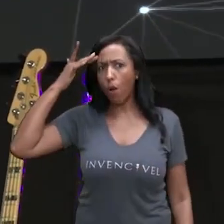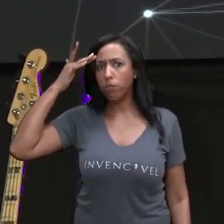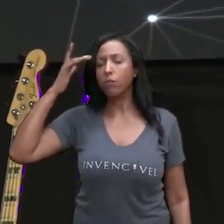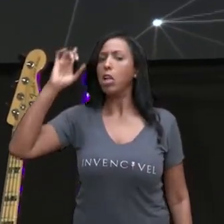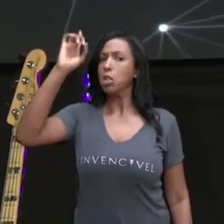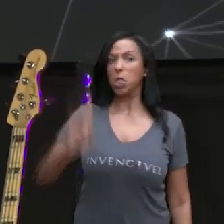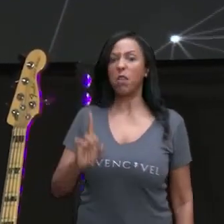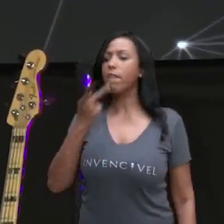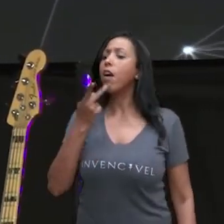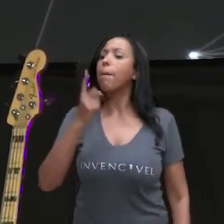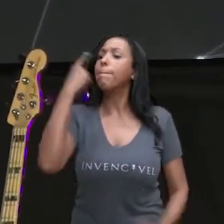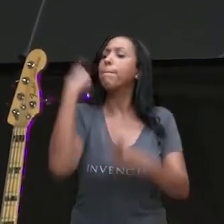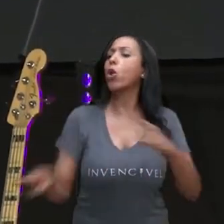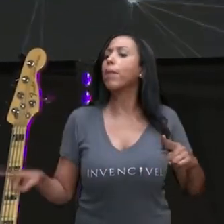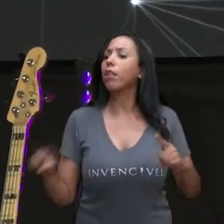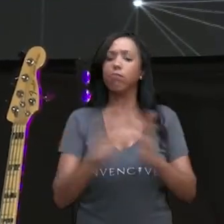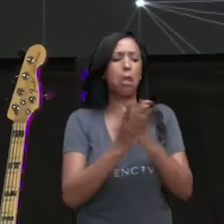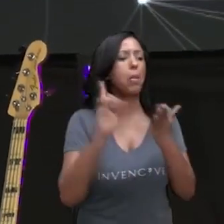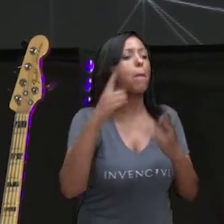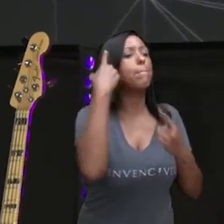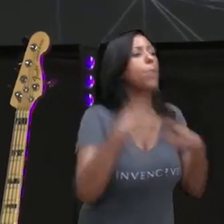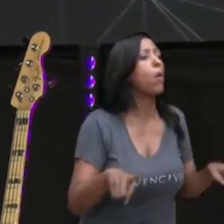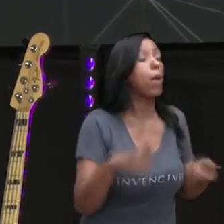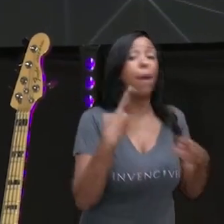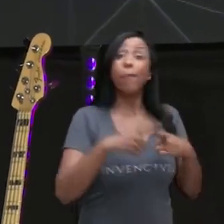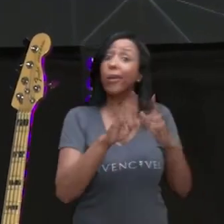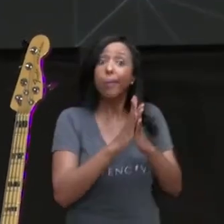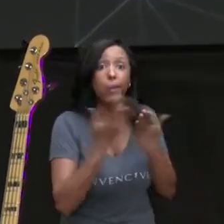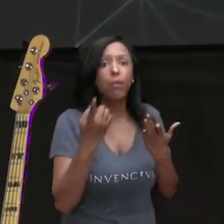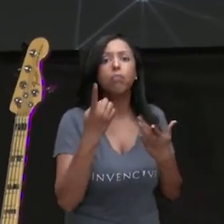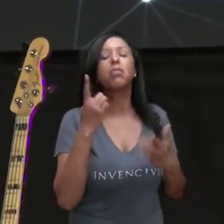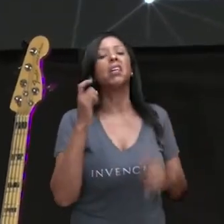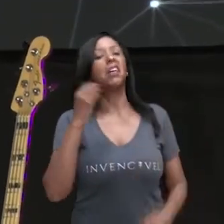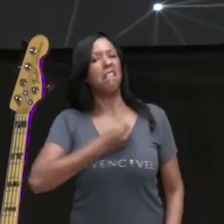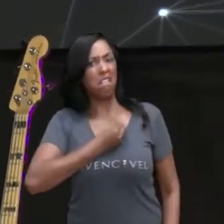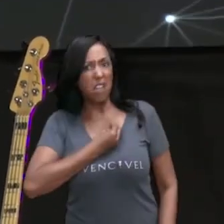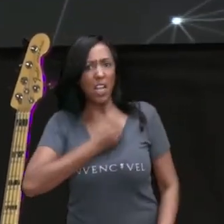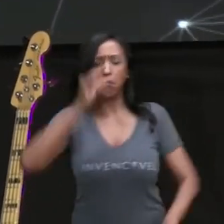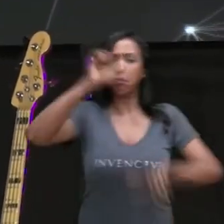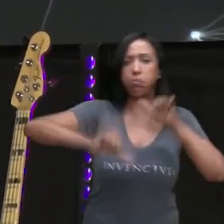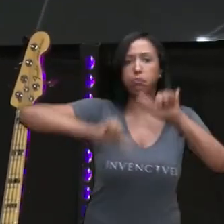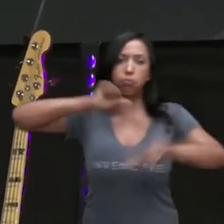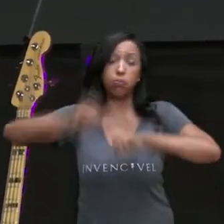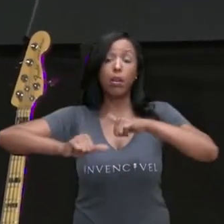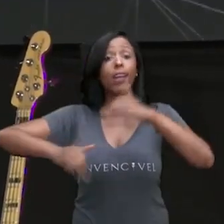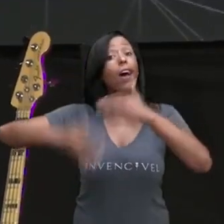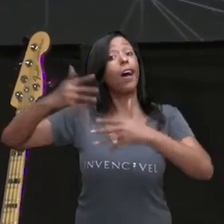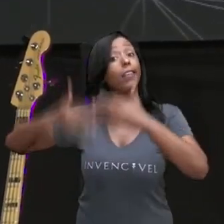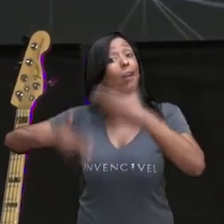acesso à Bíblia, porque o poder da Bíblia é transformador, e atrapalha os seus projetos ditatoriais.